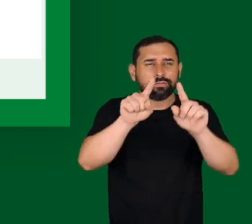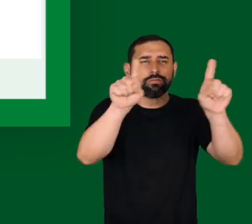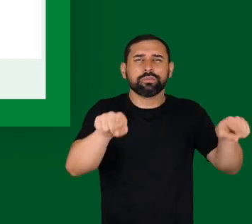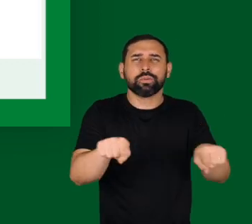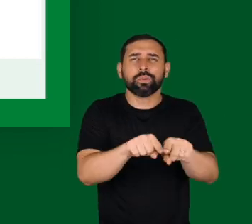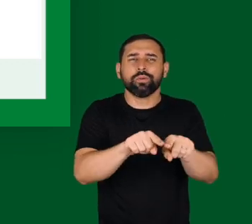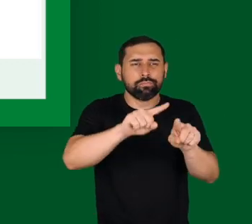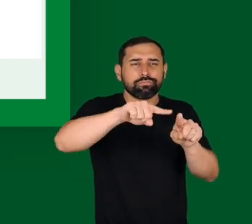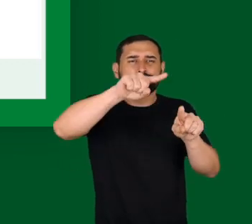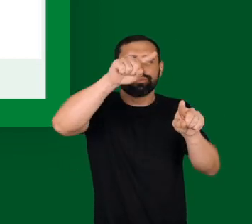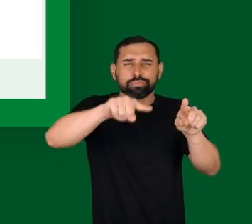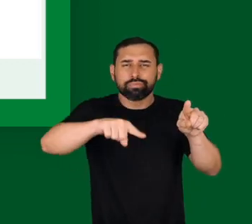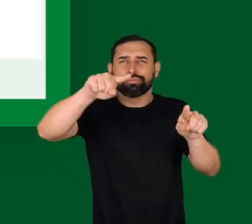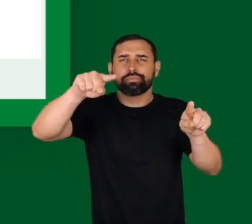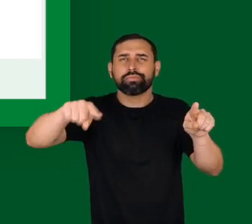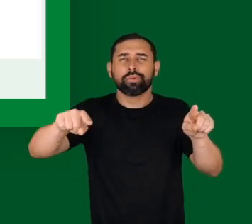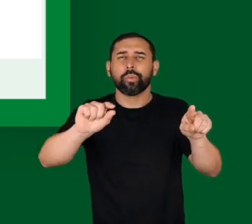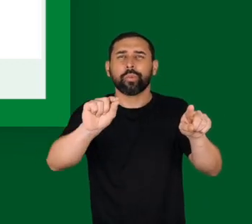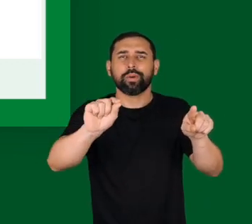a utilização